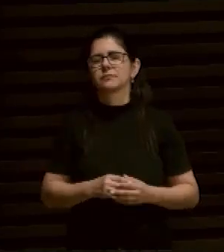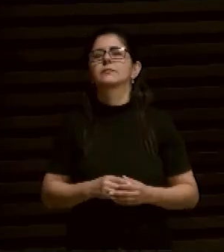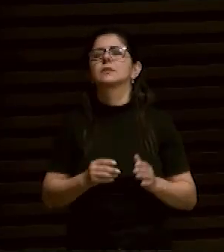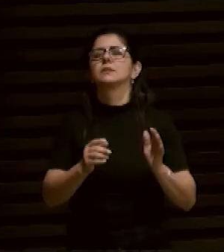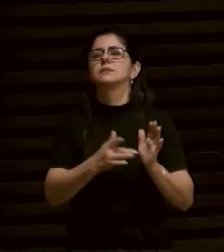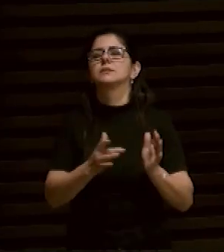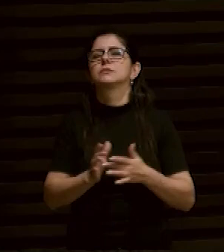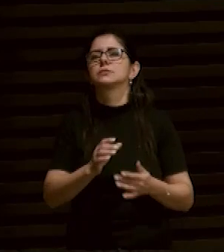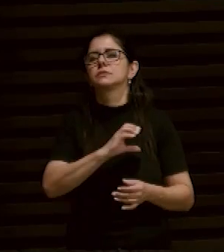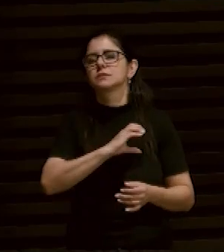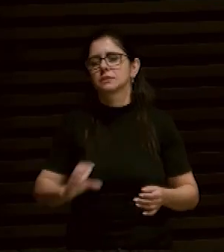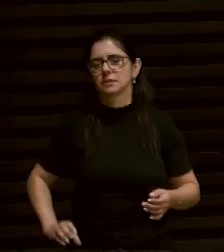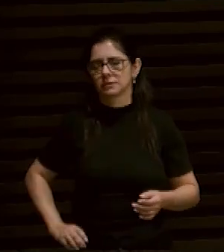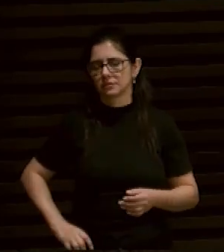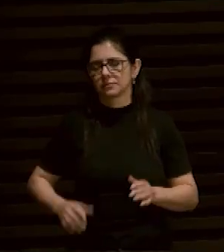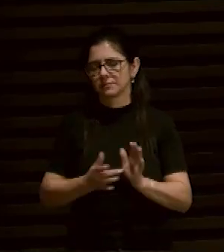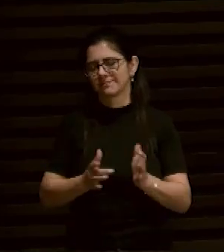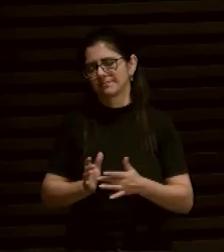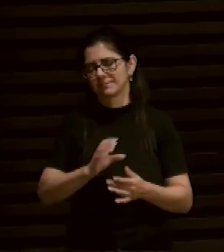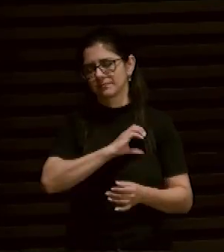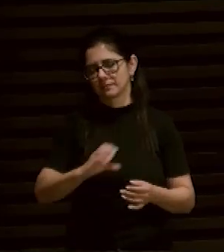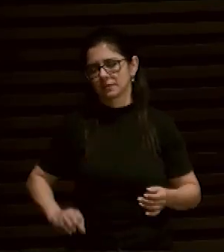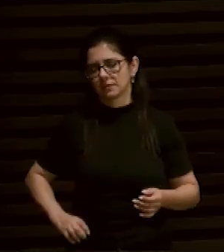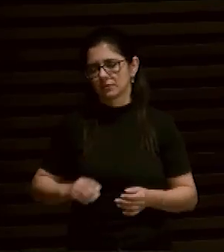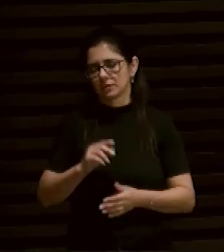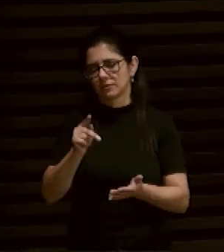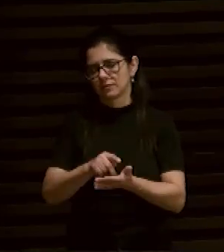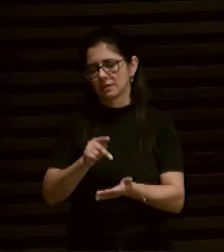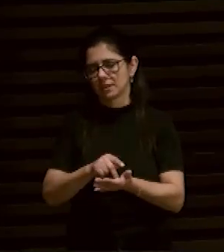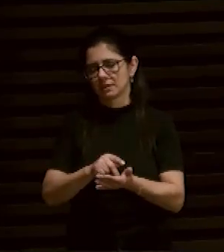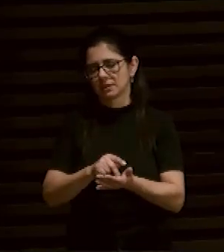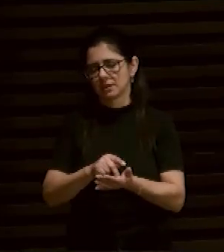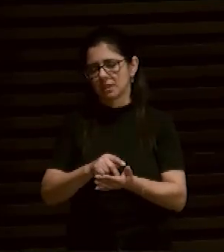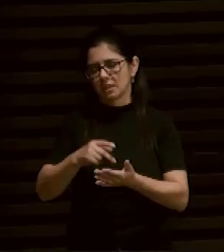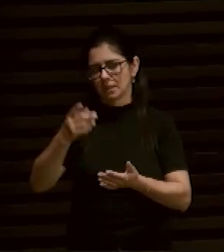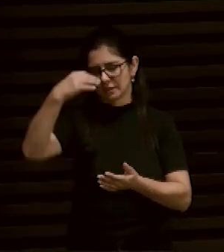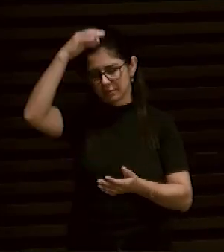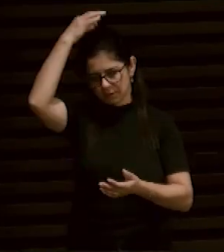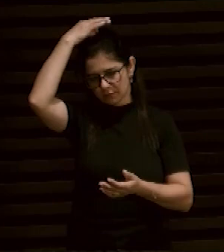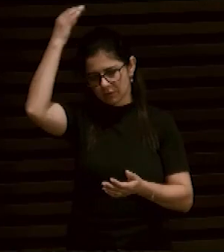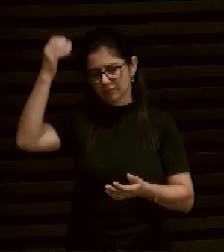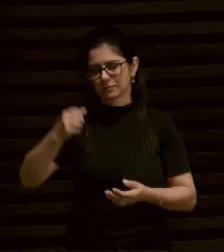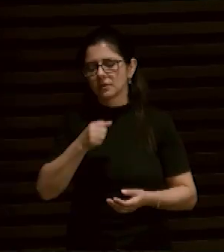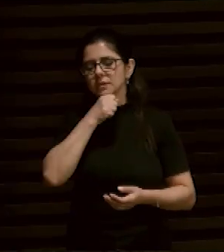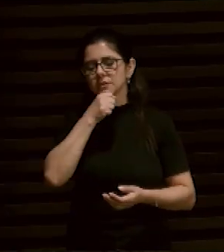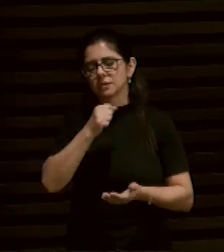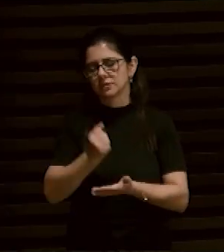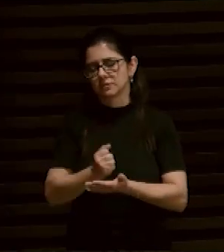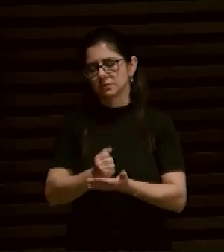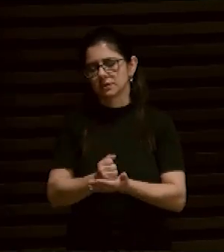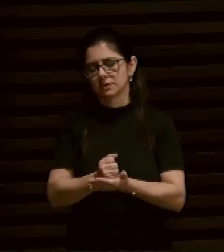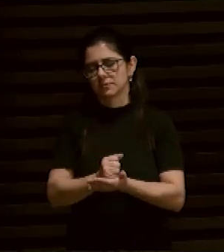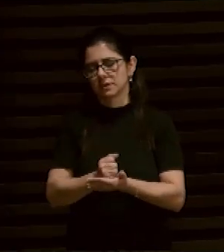Pai, Jesus Cristo e toda a realidade espiritual foi uma sombra, Pai, no Antigo Testamento. E nós